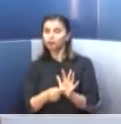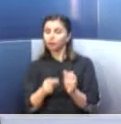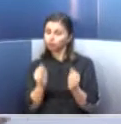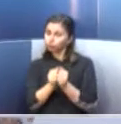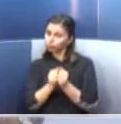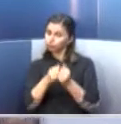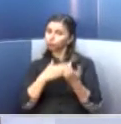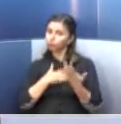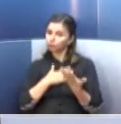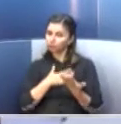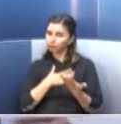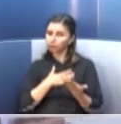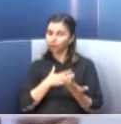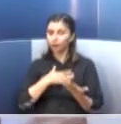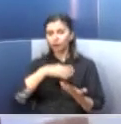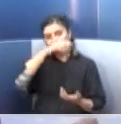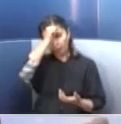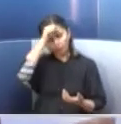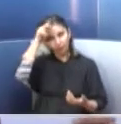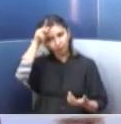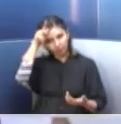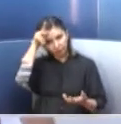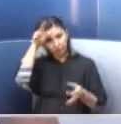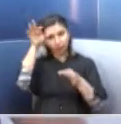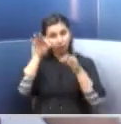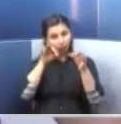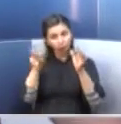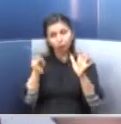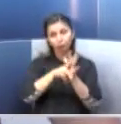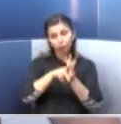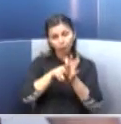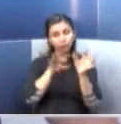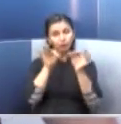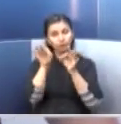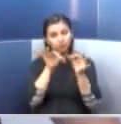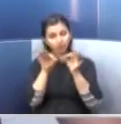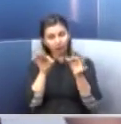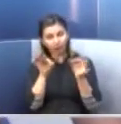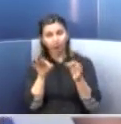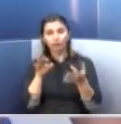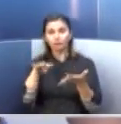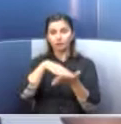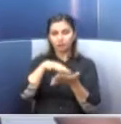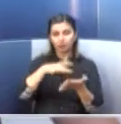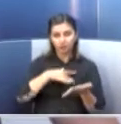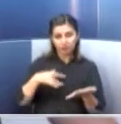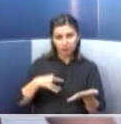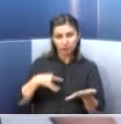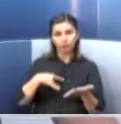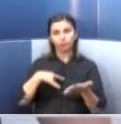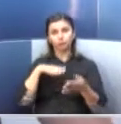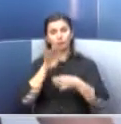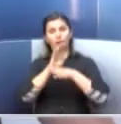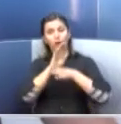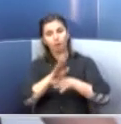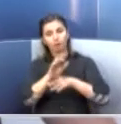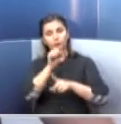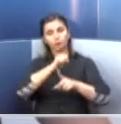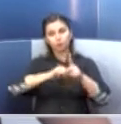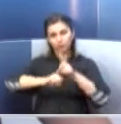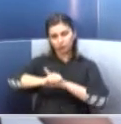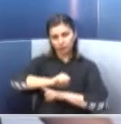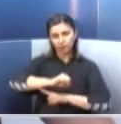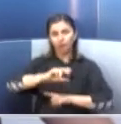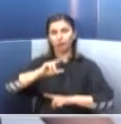projeto para fomentar, junto à Secretaria de Saúde, Promoção Social e alguns CRAS e CREAS aqui